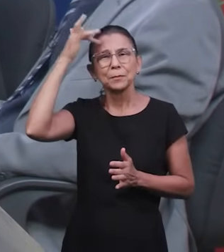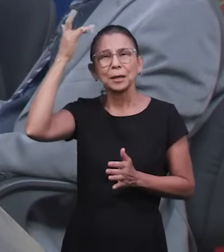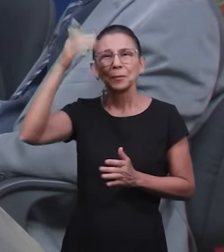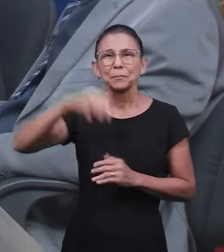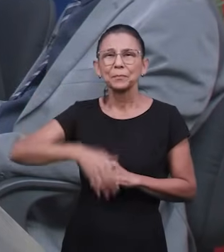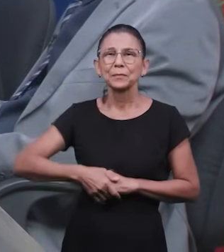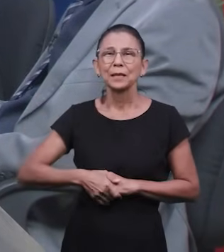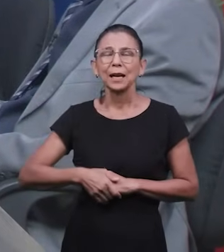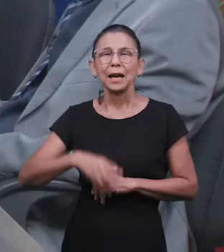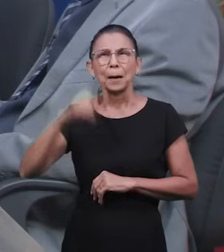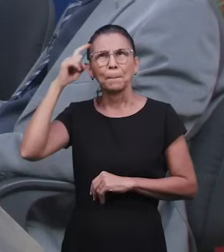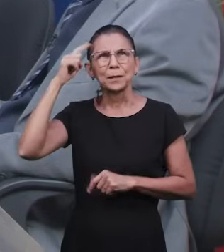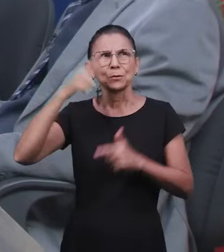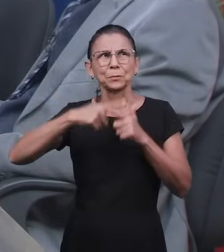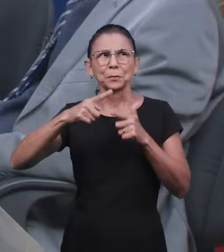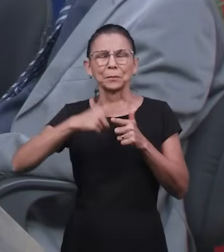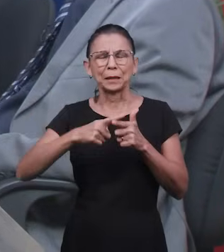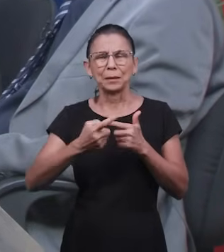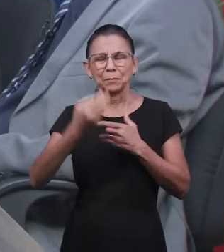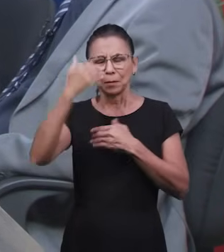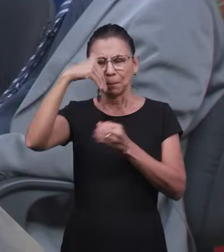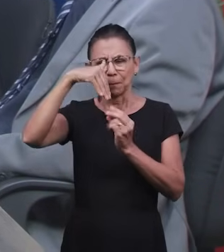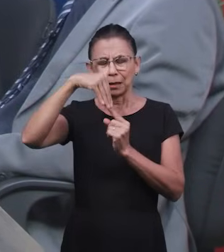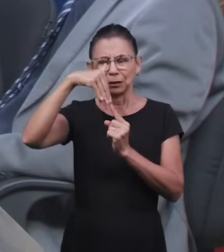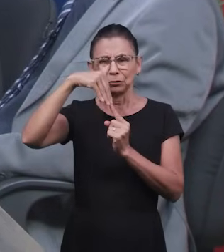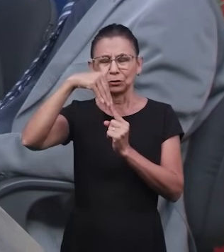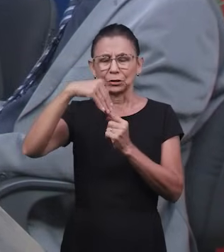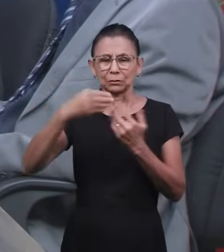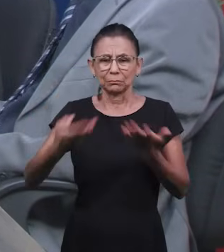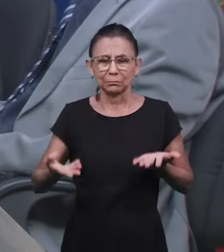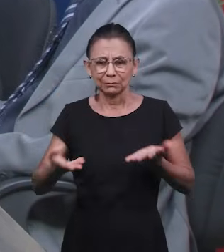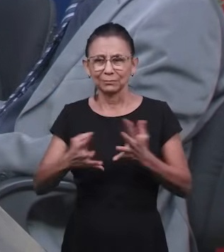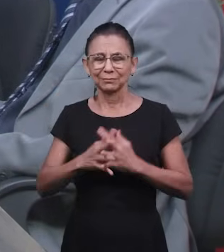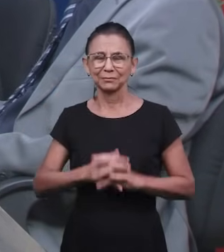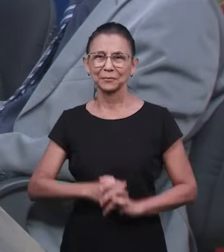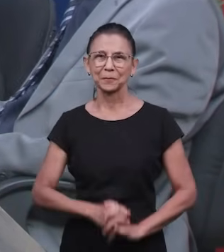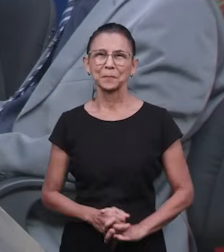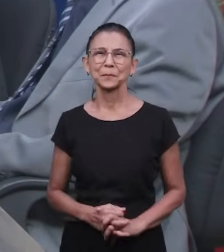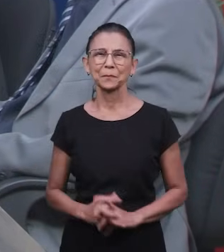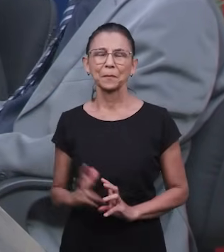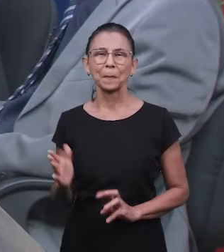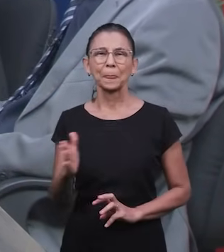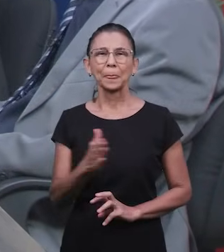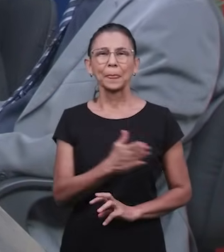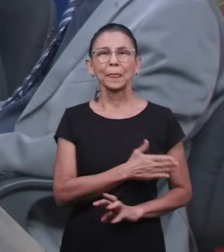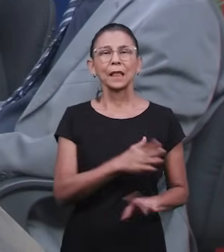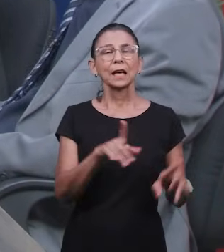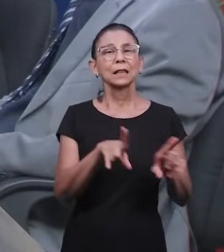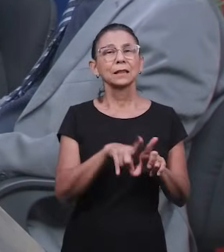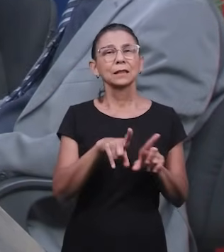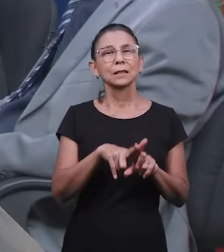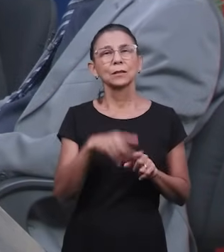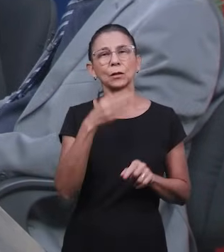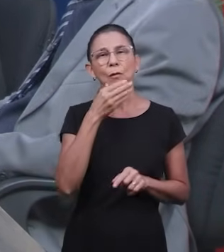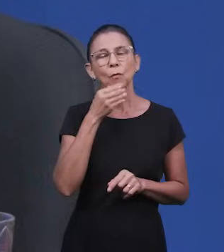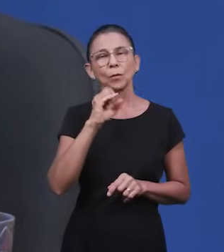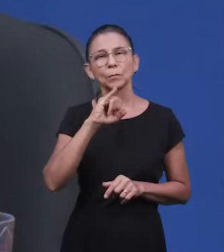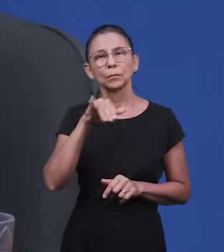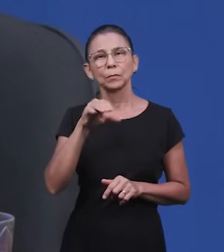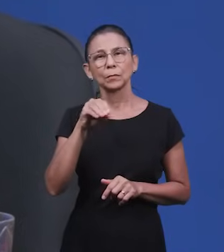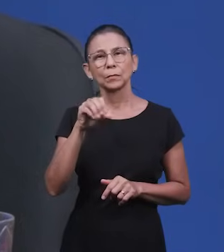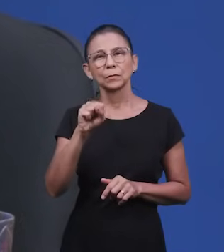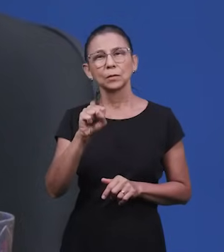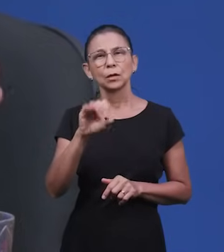né? Foi o caso de José, lá quando nasceu Jesus na casa dele, né? Isso. Começou a querer sair, começou a